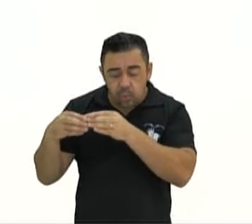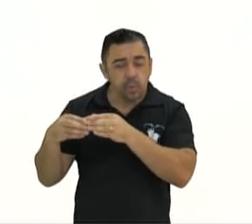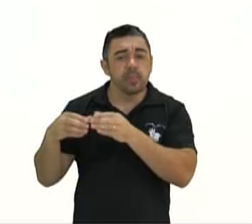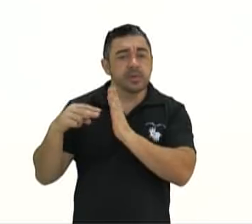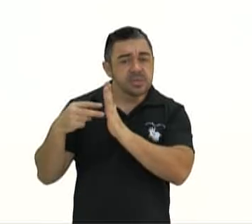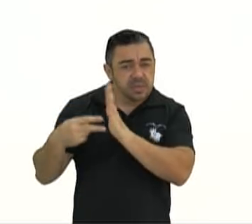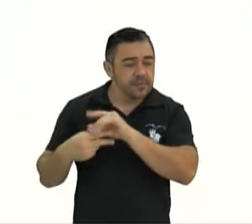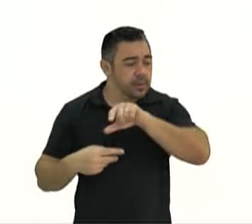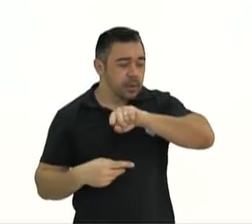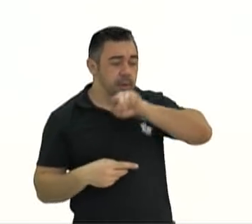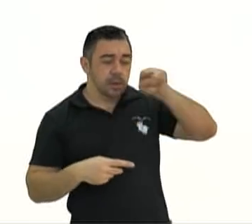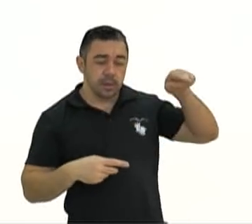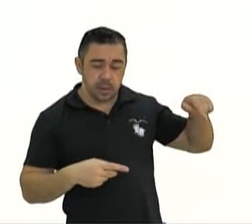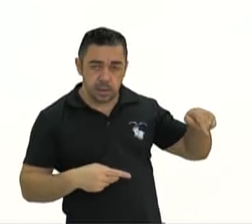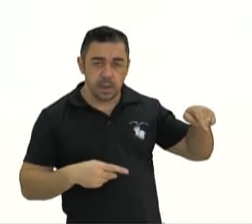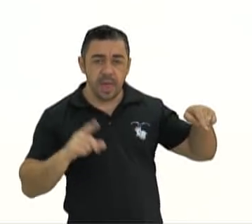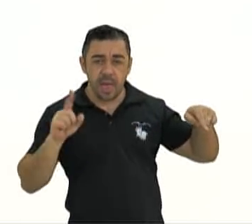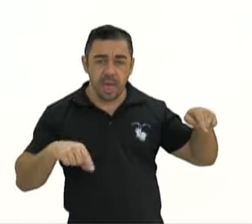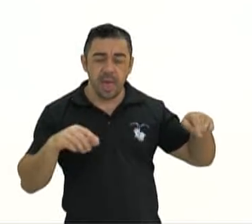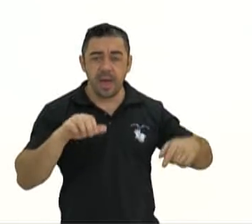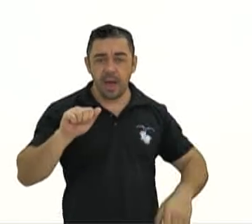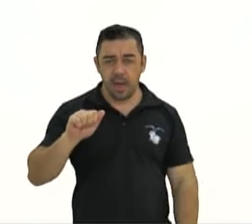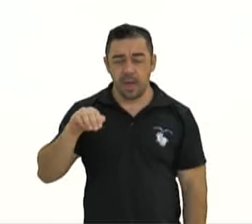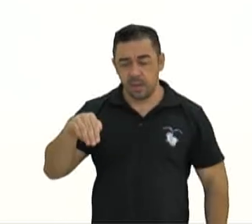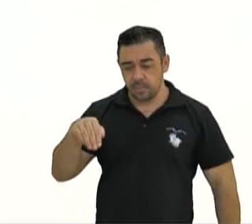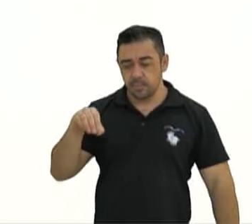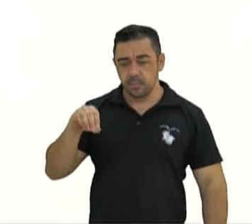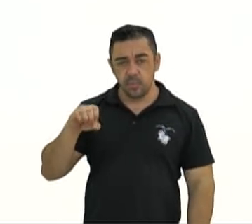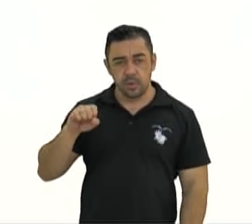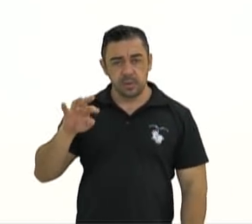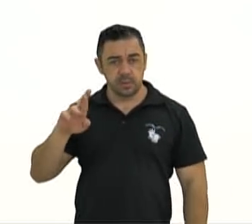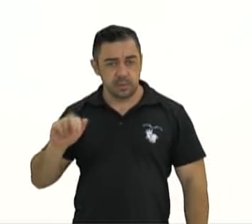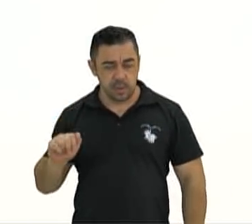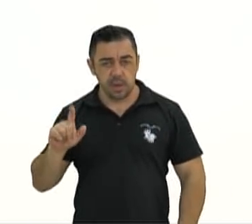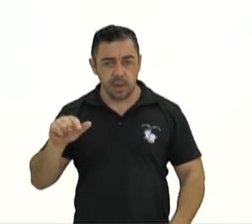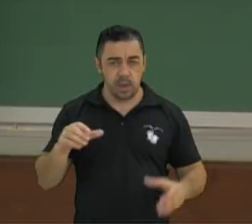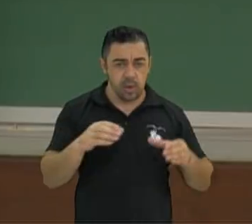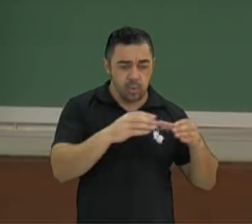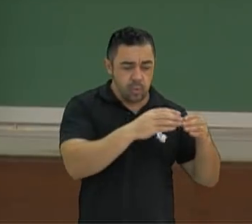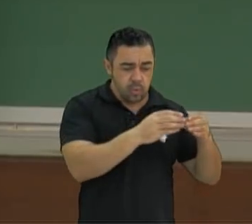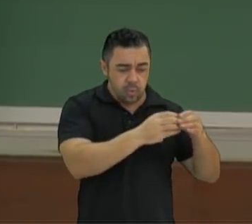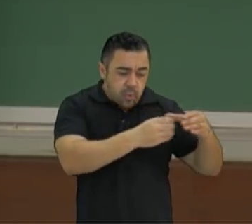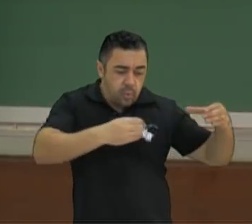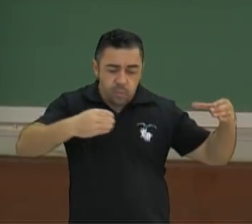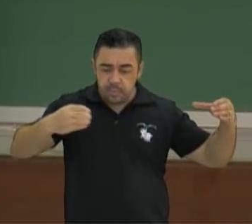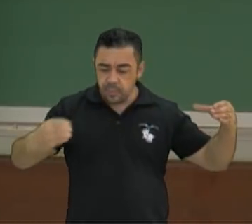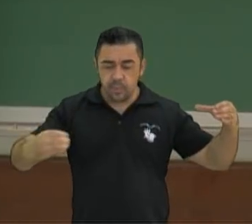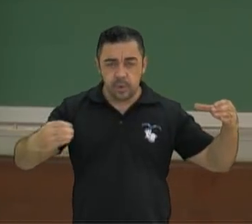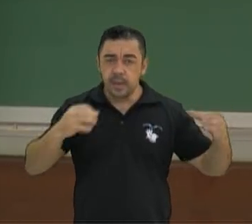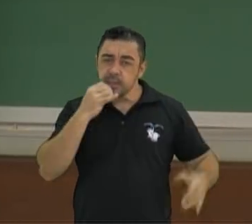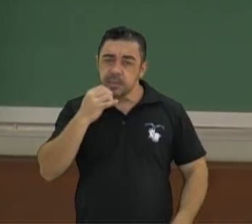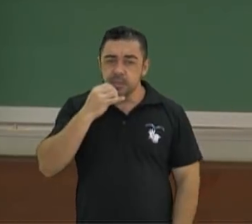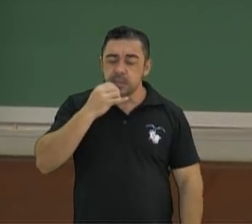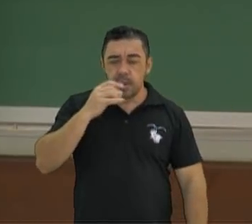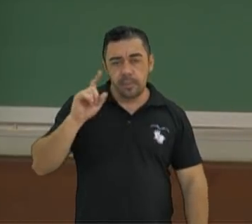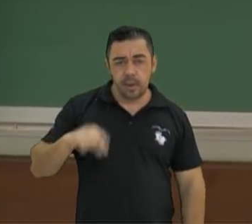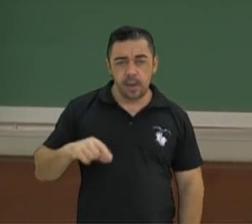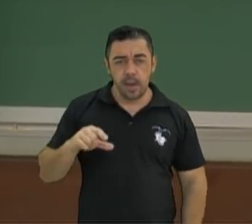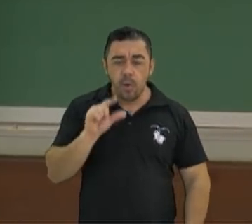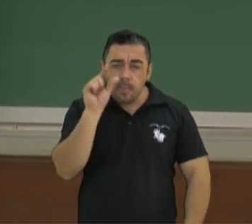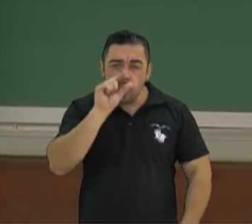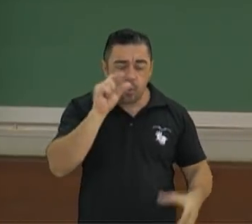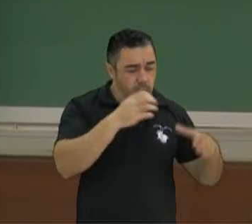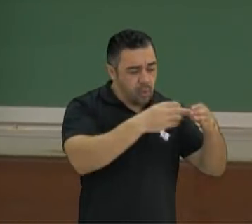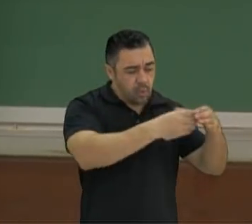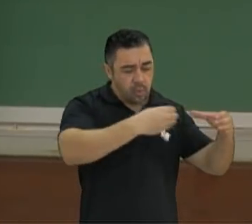Uma amostra é o subconjunto dos elementos da população. Então, a amostra, como a professora falou, é uma